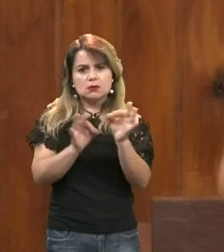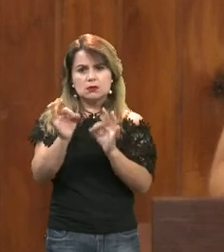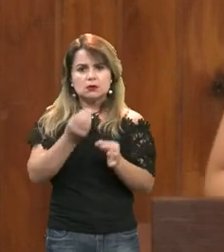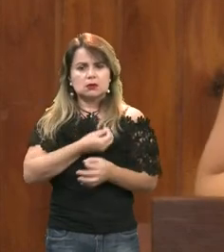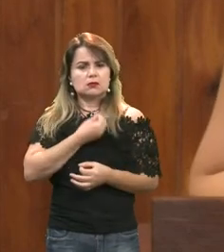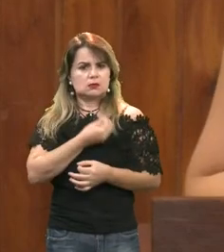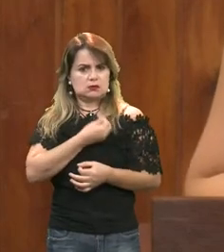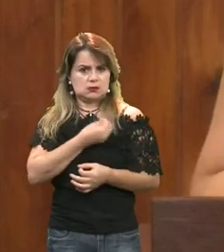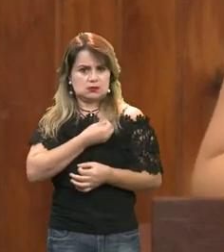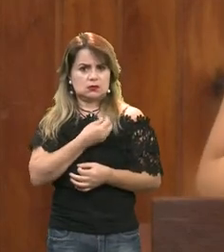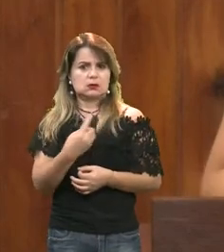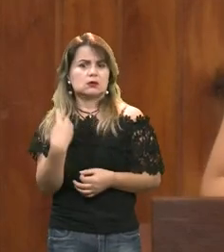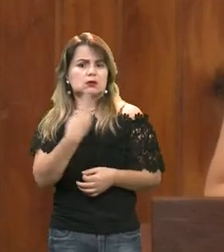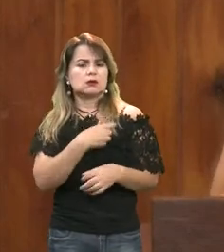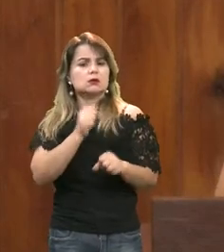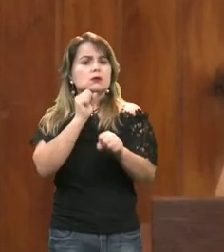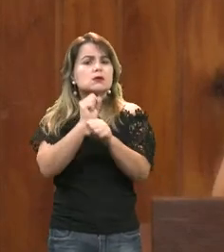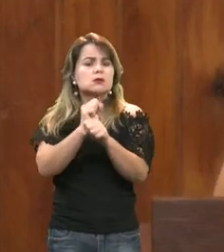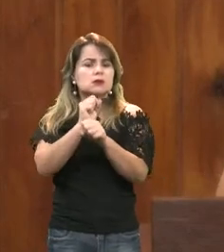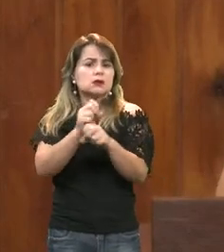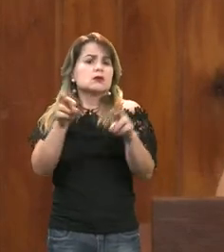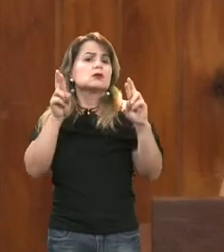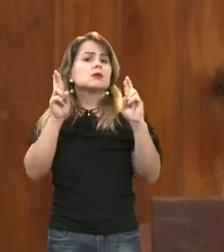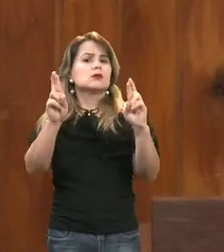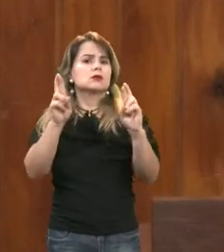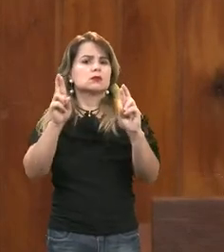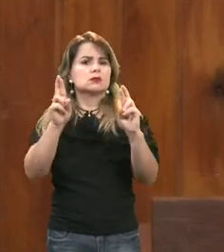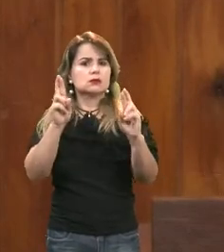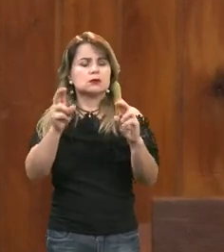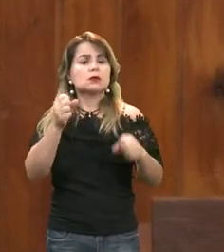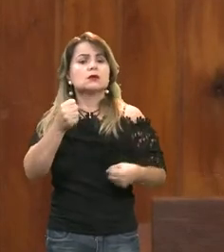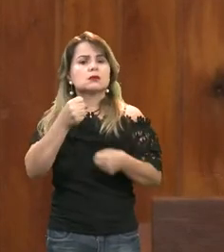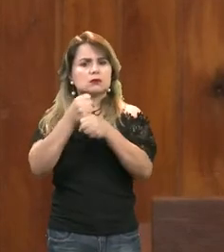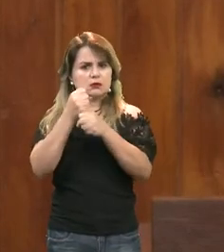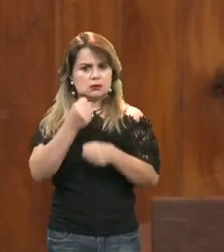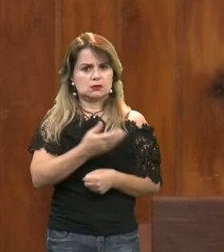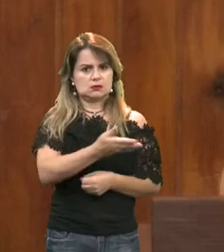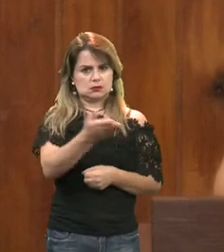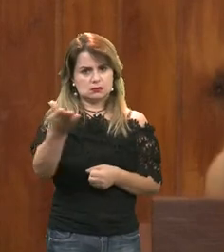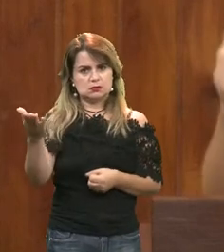poder contar com o apoio de vocês.